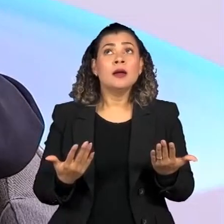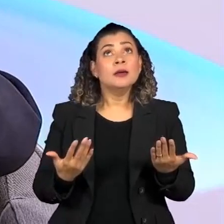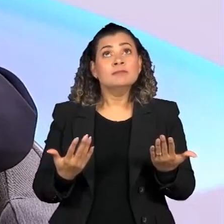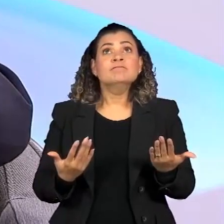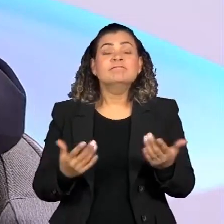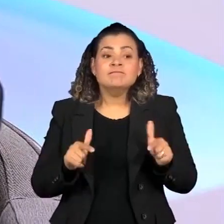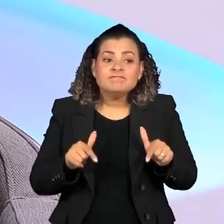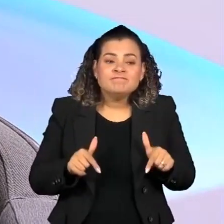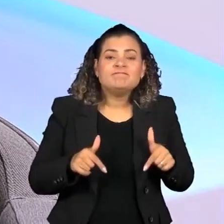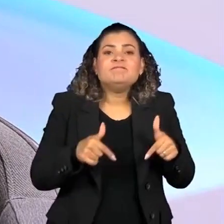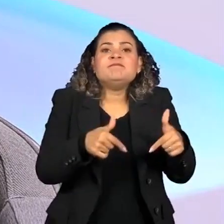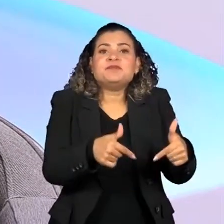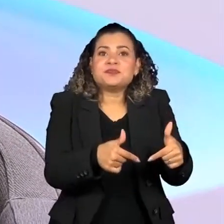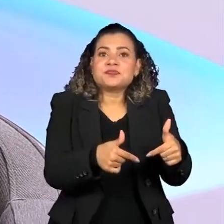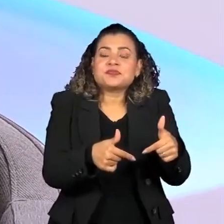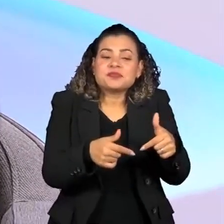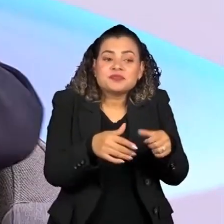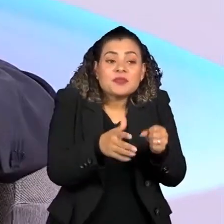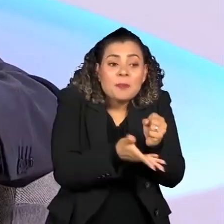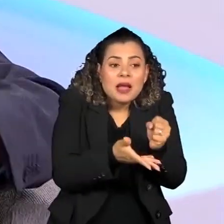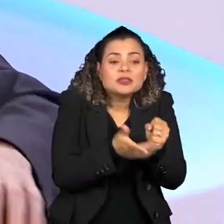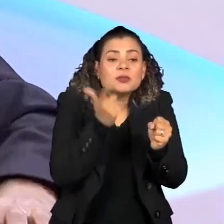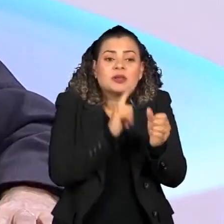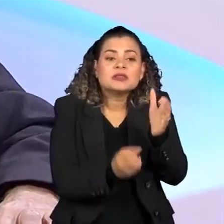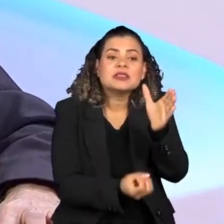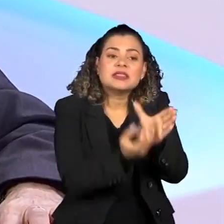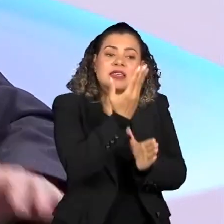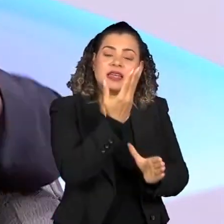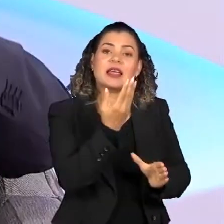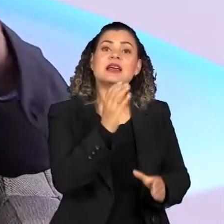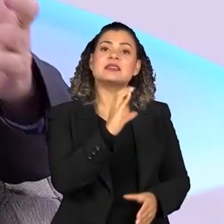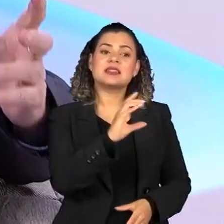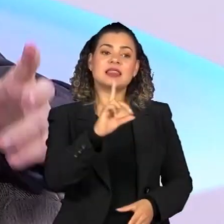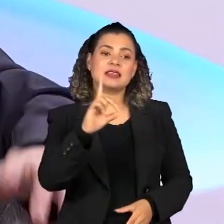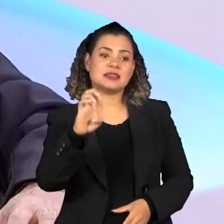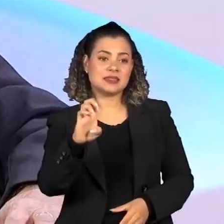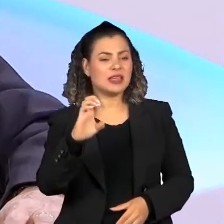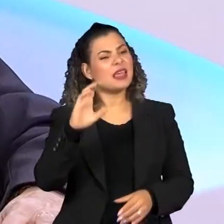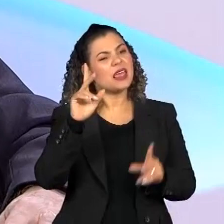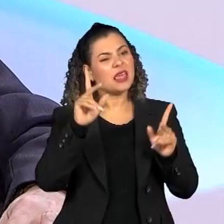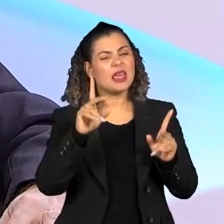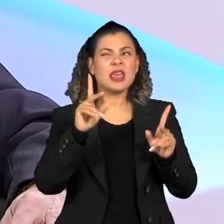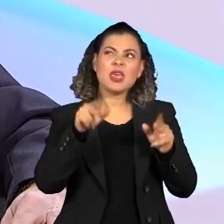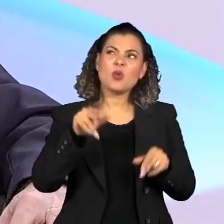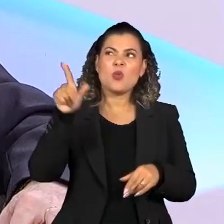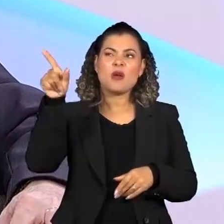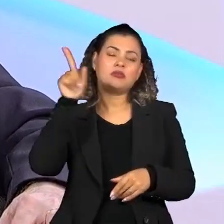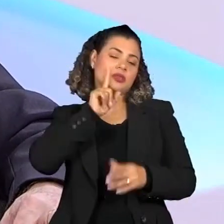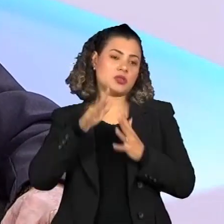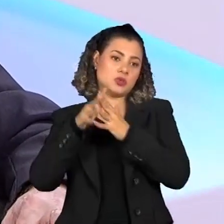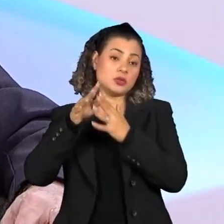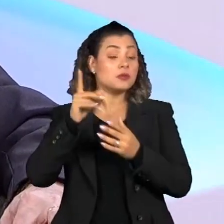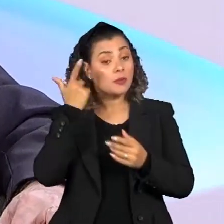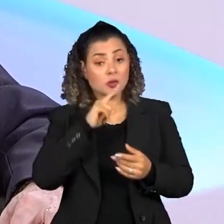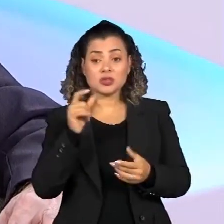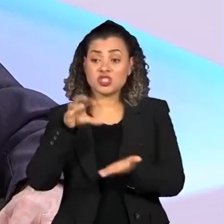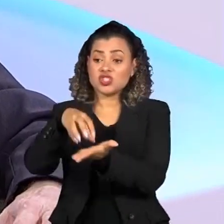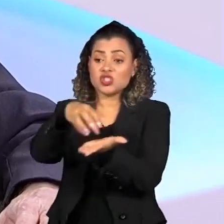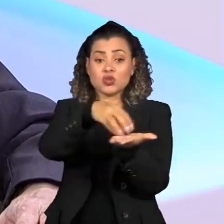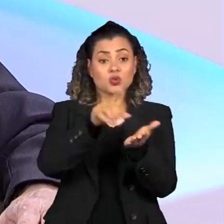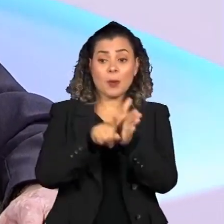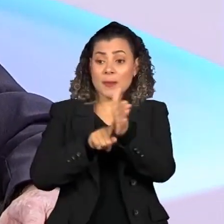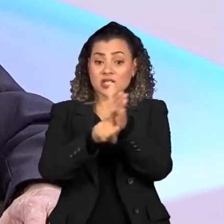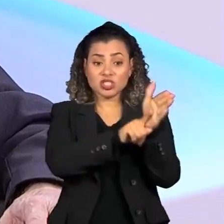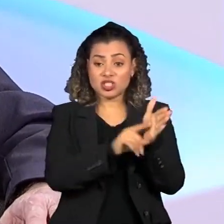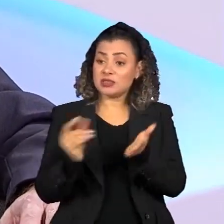semente para a criação de um CDC usando algo semelhante a isso usando os recursos dos institutos de pesquisa